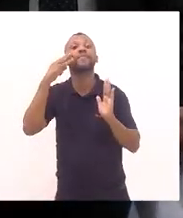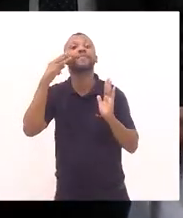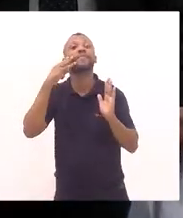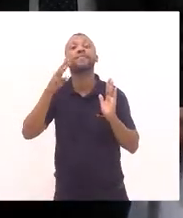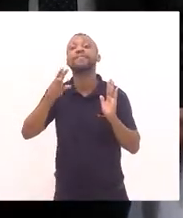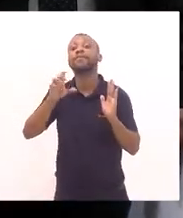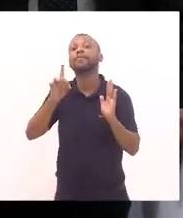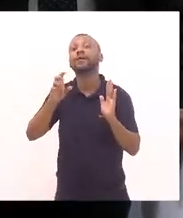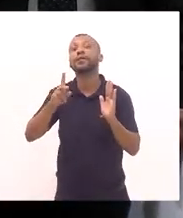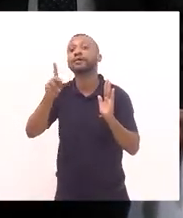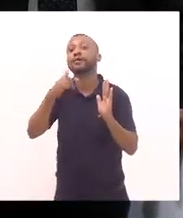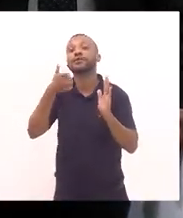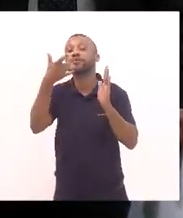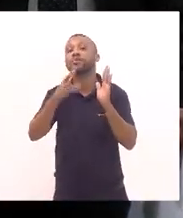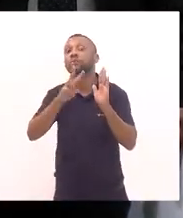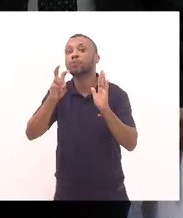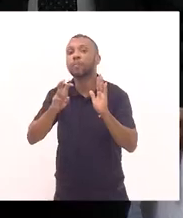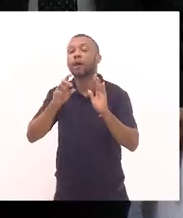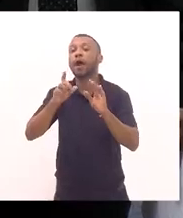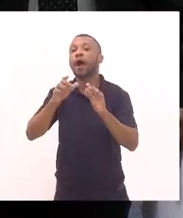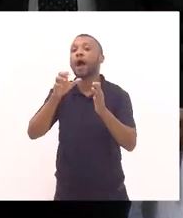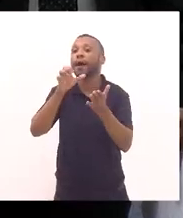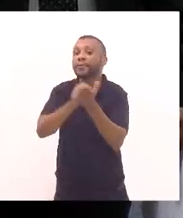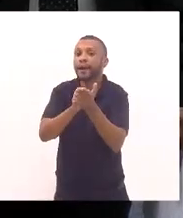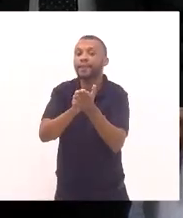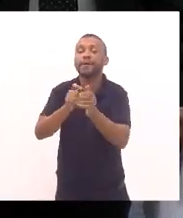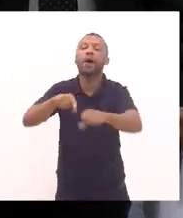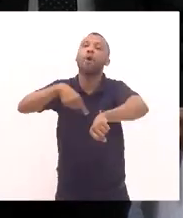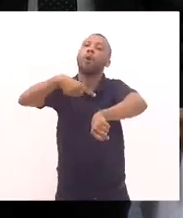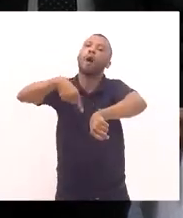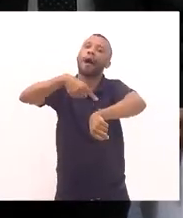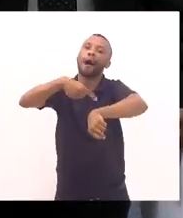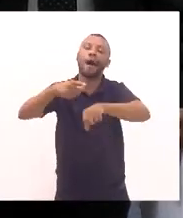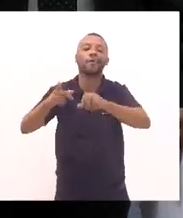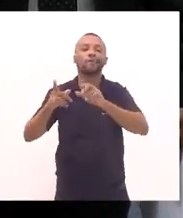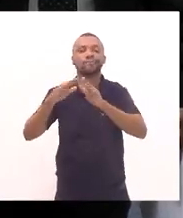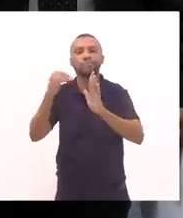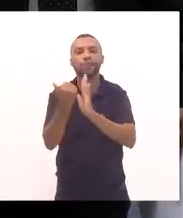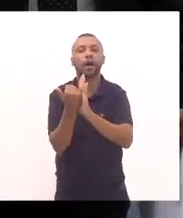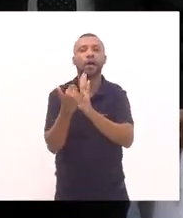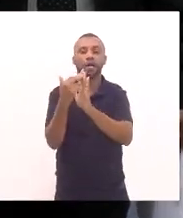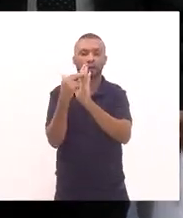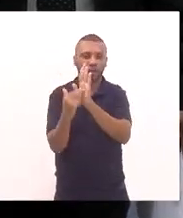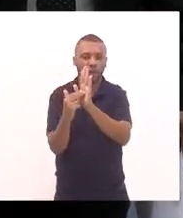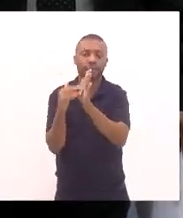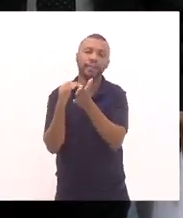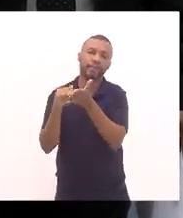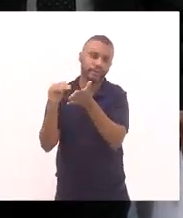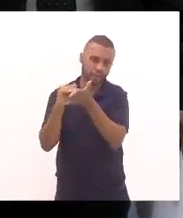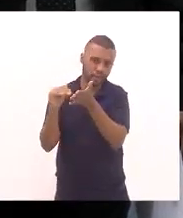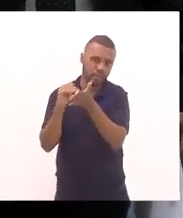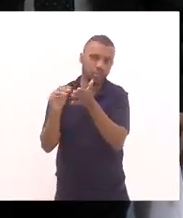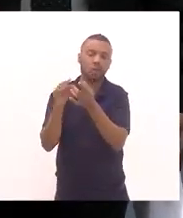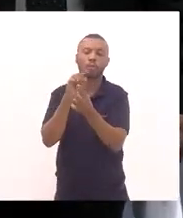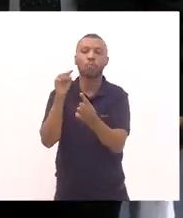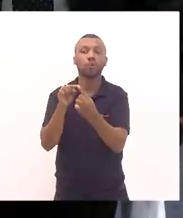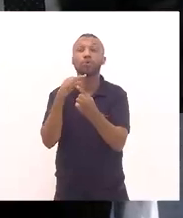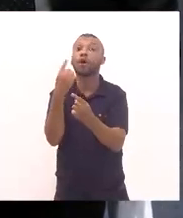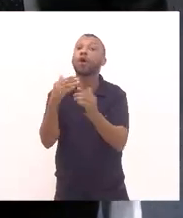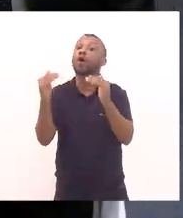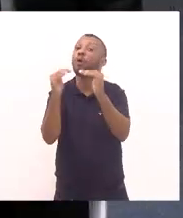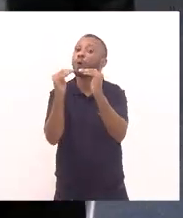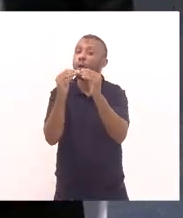diz respeito à reserva ali de horário, de carga horária, mediante a regulamentação da secretaria, no sentido... A gente